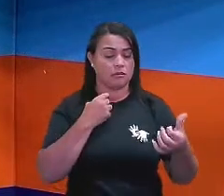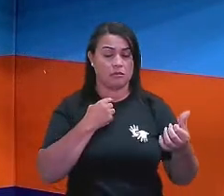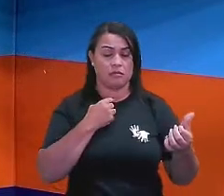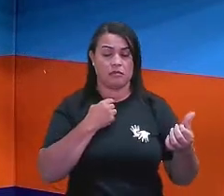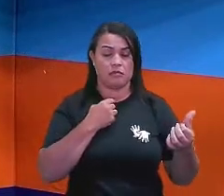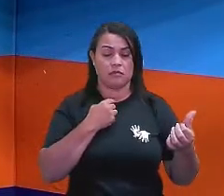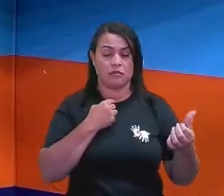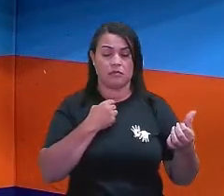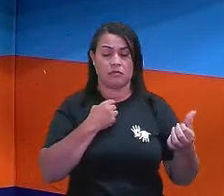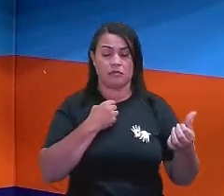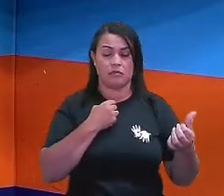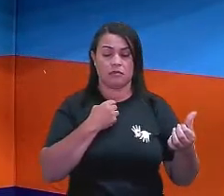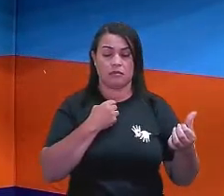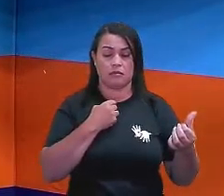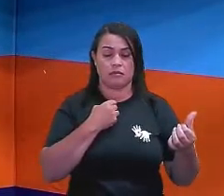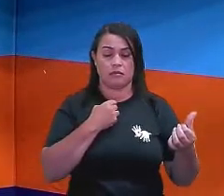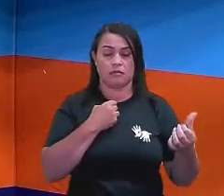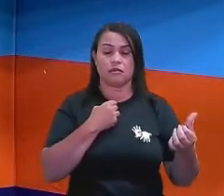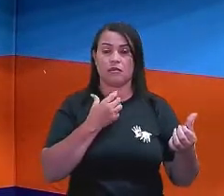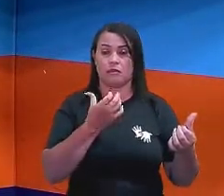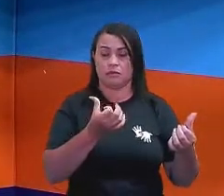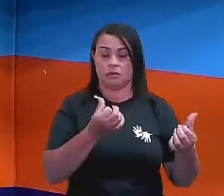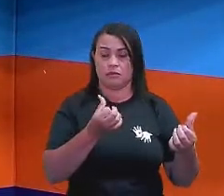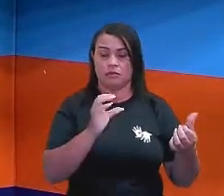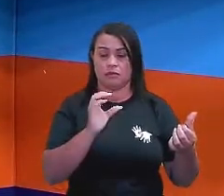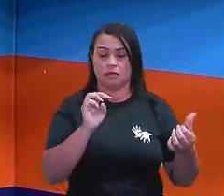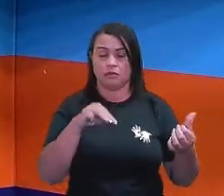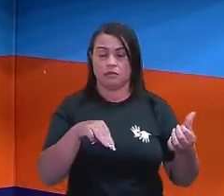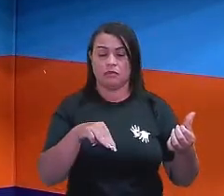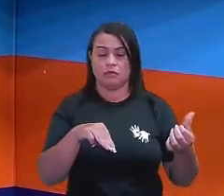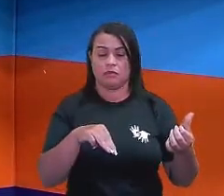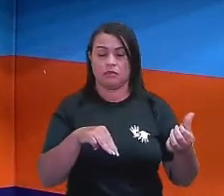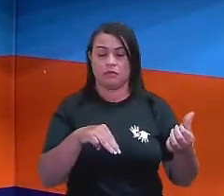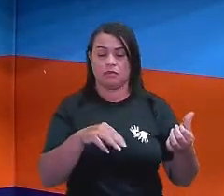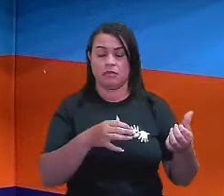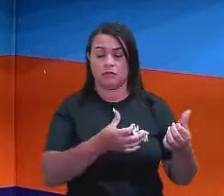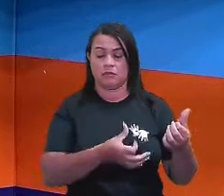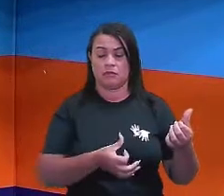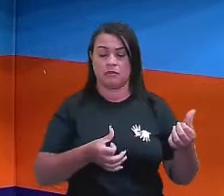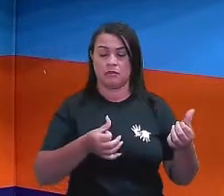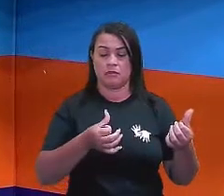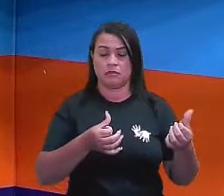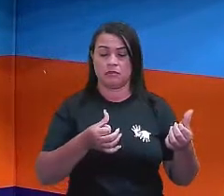centímetros. O comprimento é 6 centímetros. A largura é 6